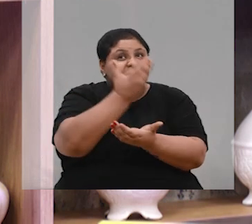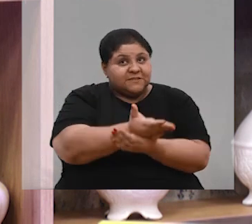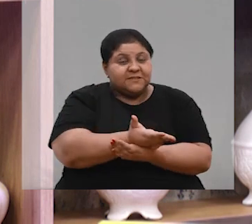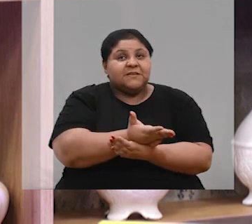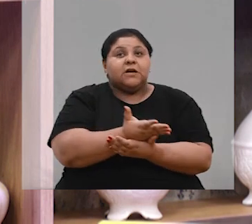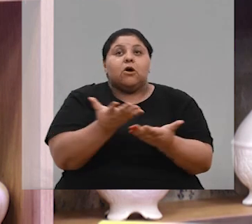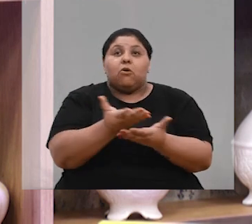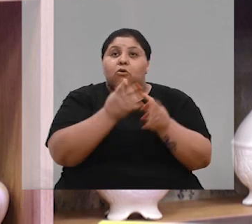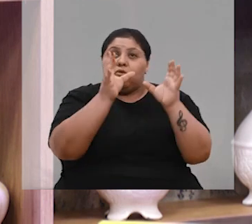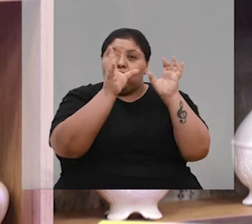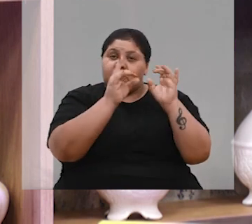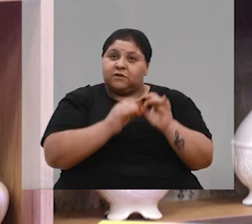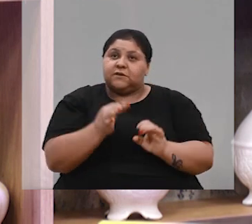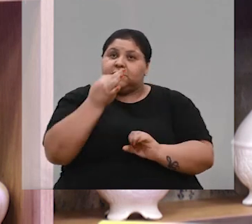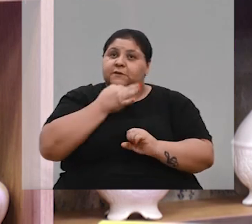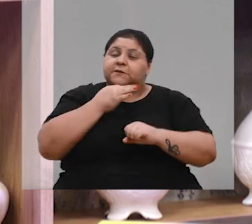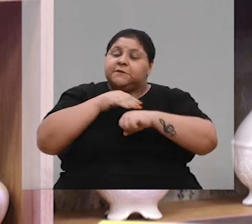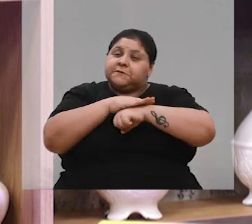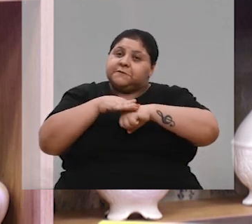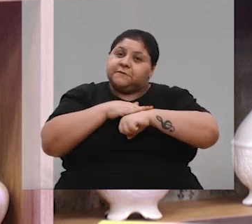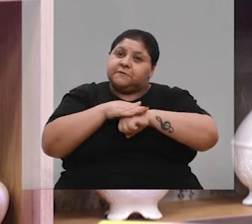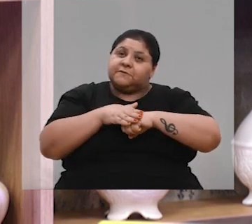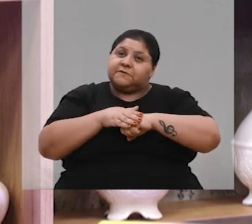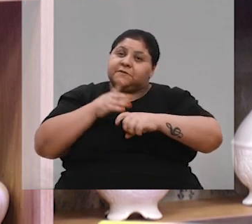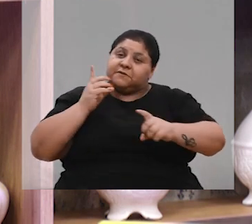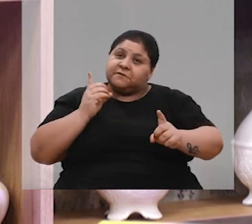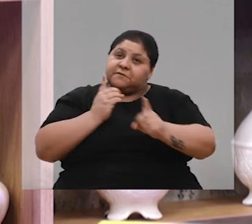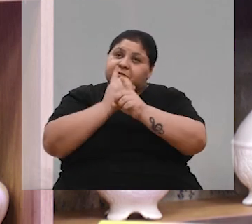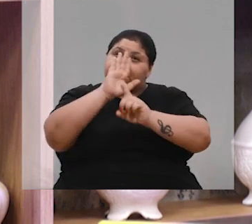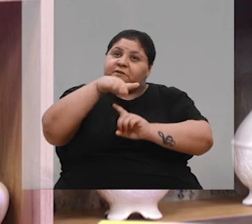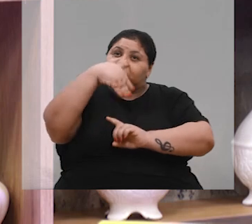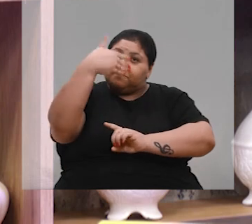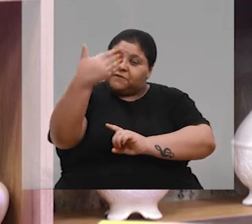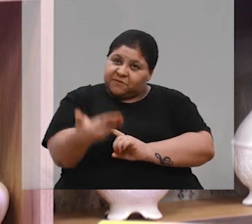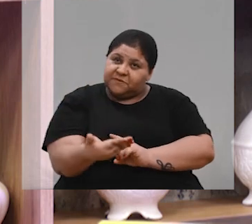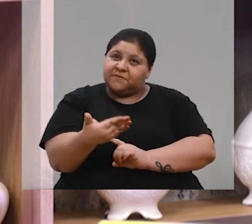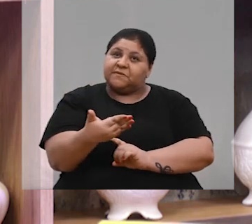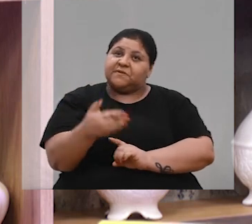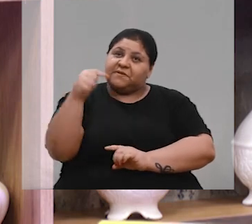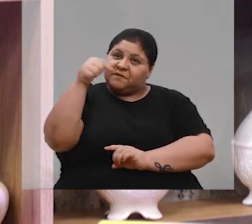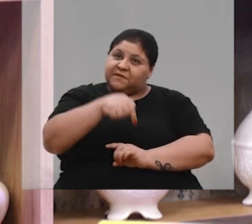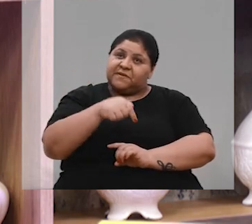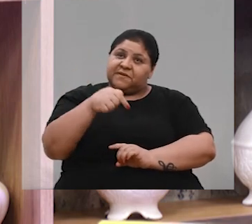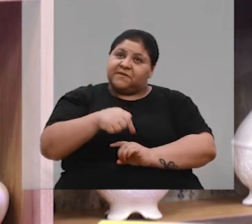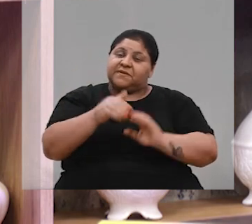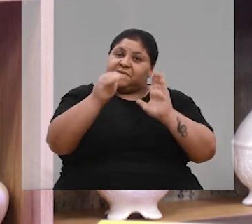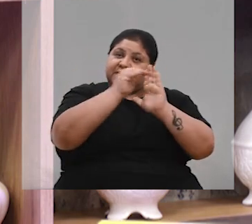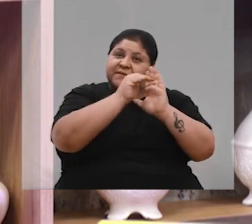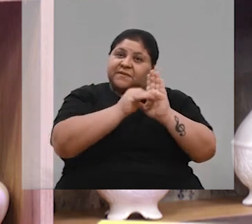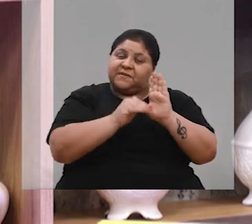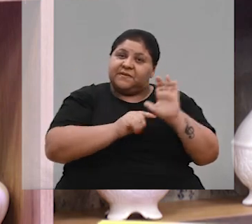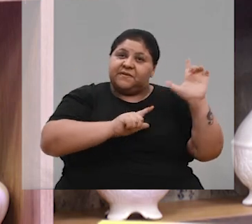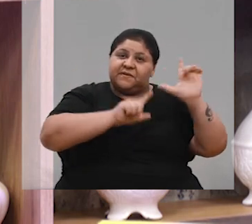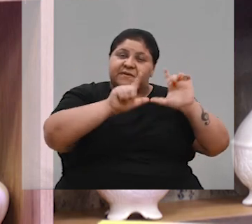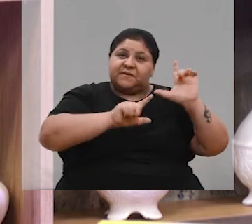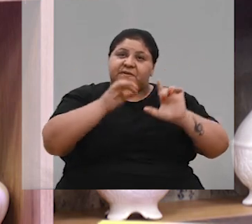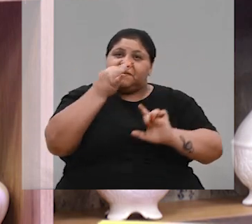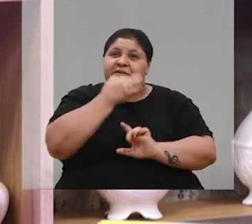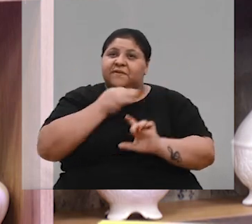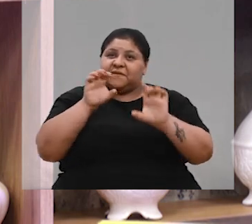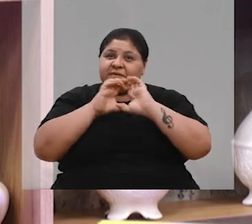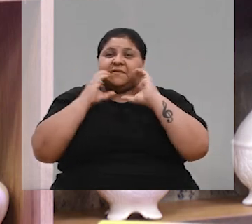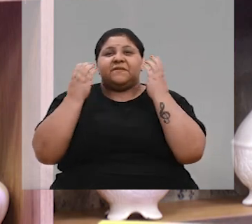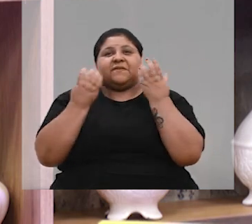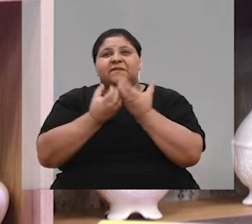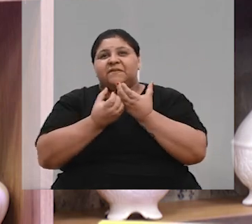esse podcast, esse episódio especial do Caxias Conversa, e a gente se encontra em um próximo episódio aqui na programação da